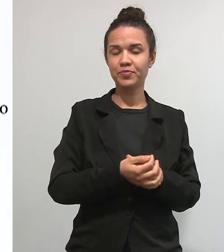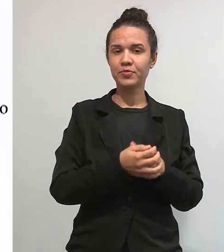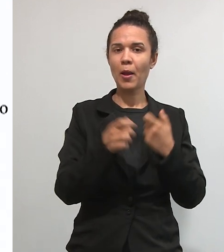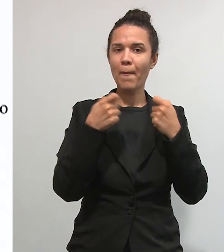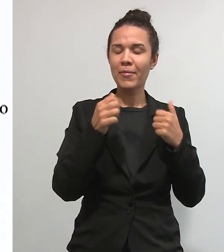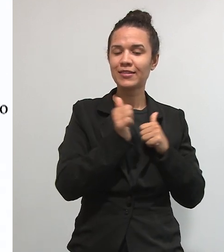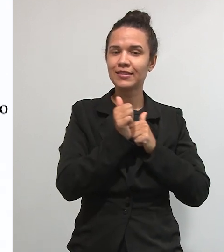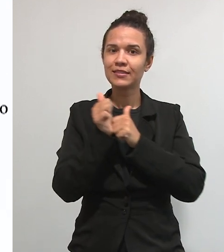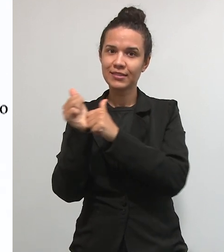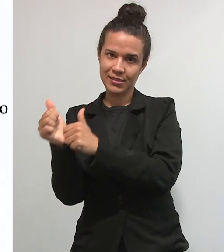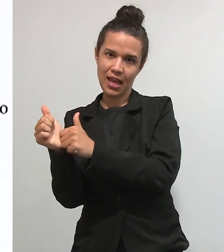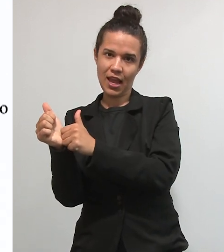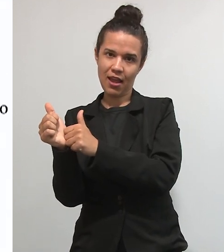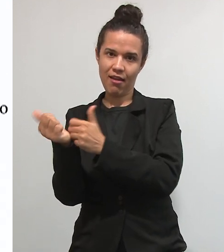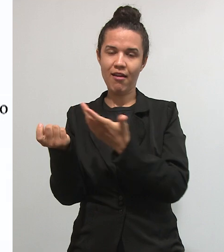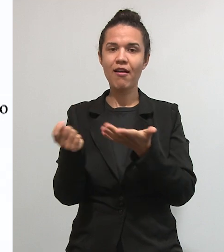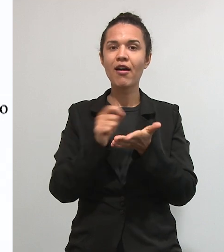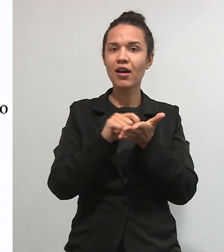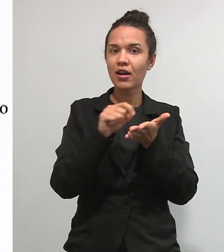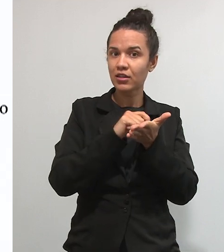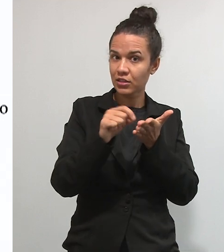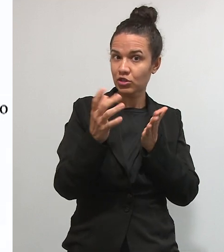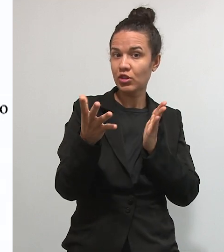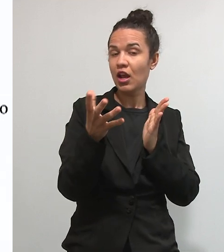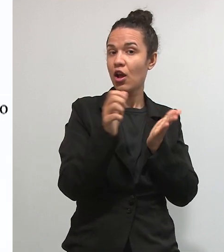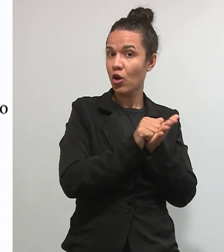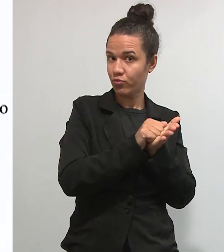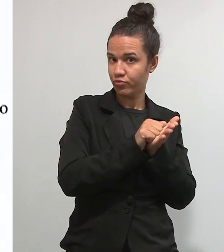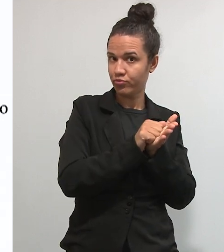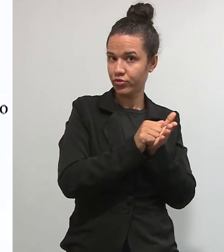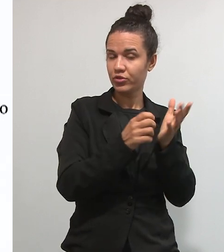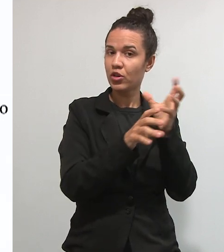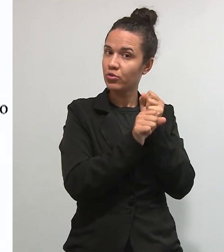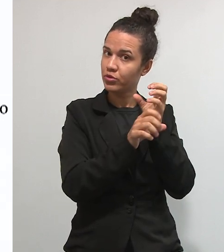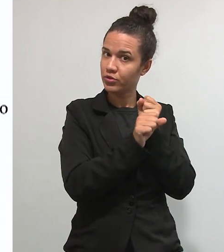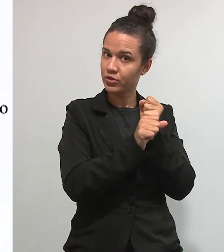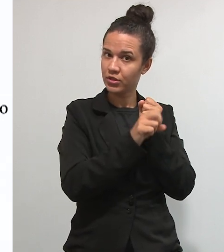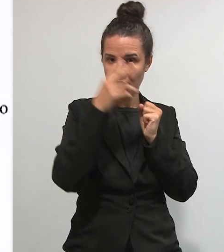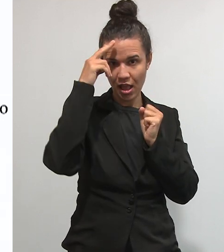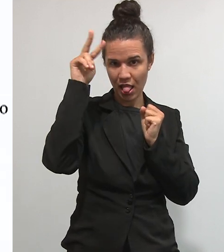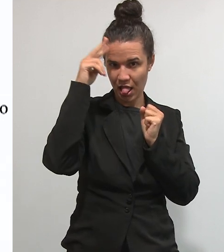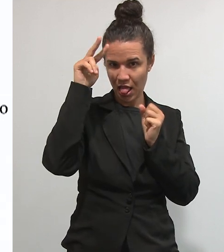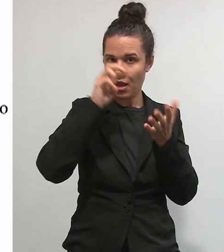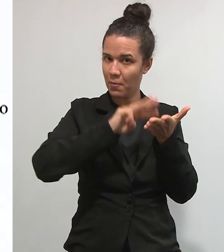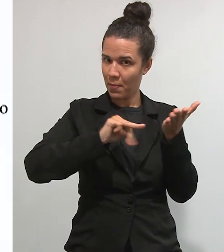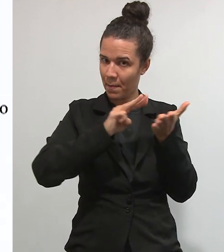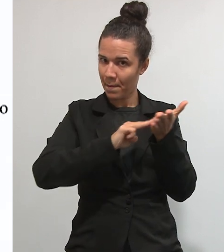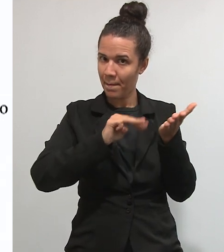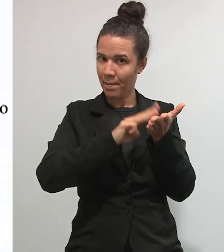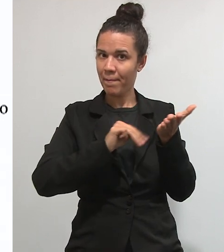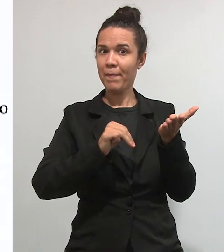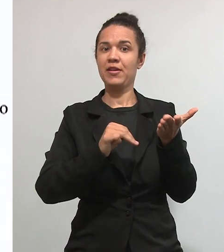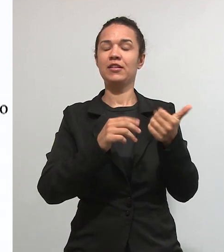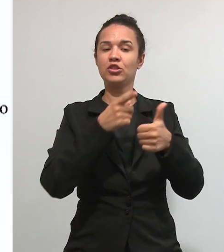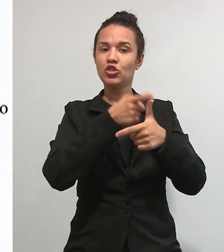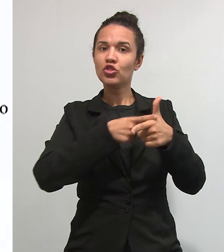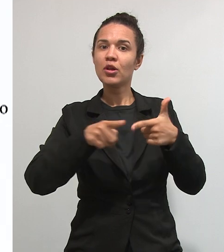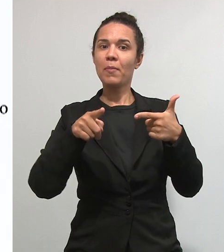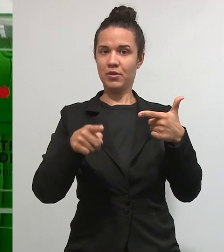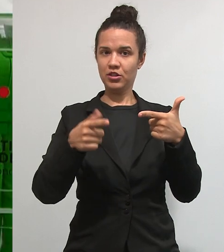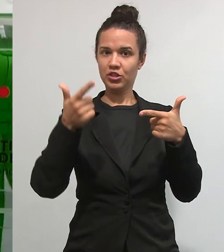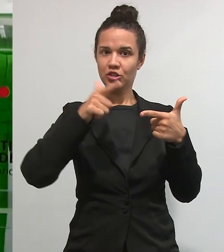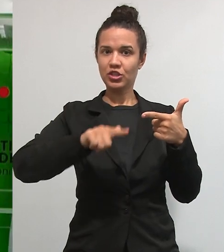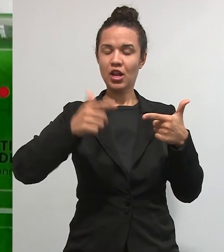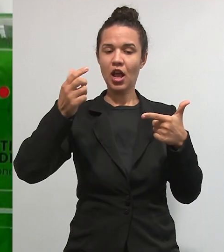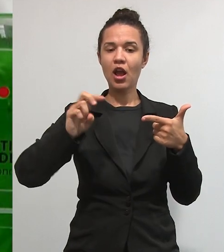quê? A escrituração contábil, já sabemos aí, né? Alguém lembra sobre o método das partidas dobradas? Então, ele deve seguir